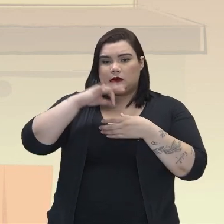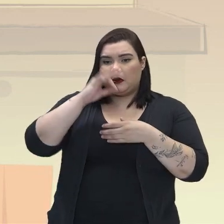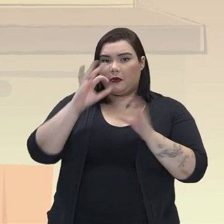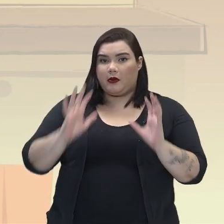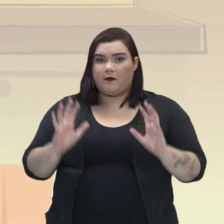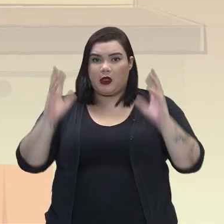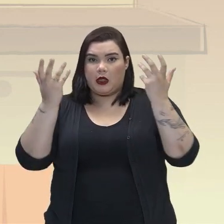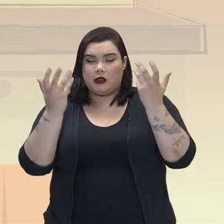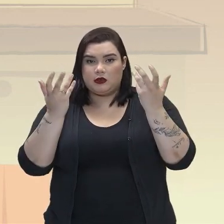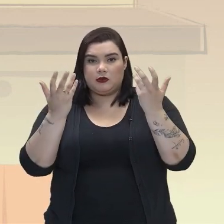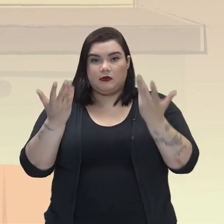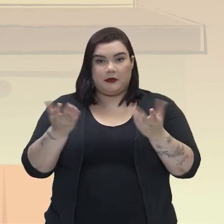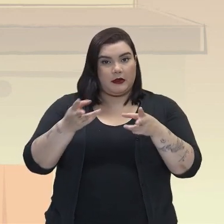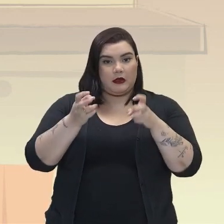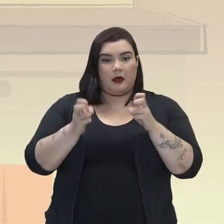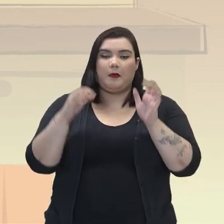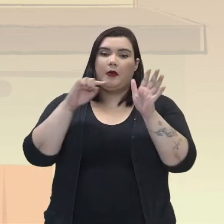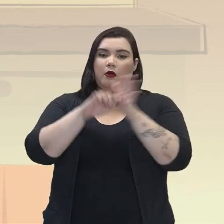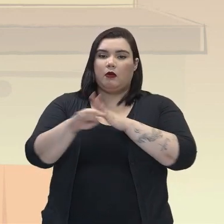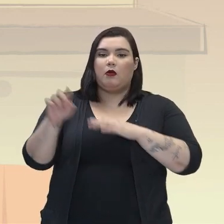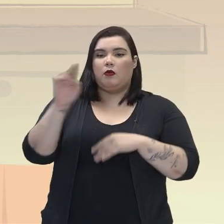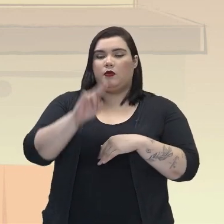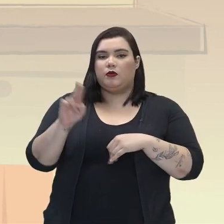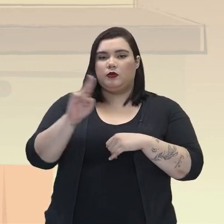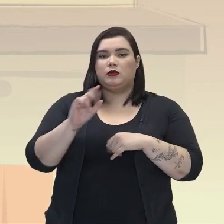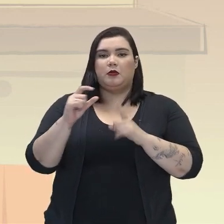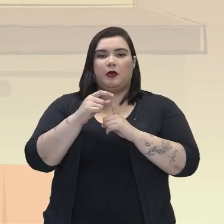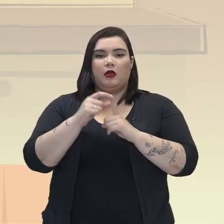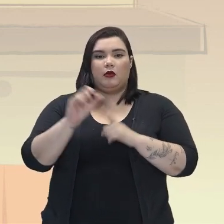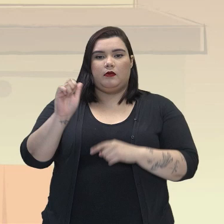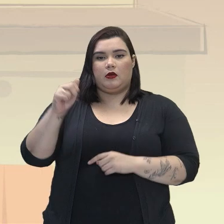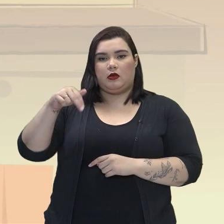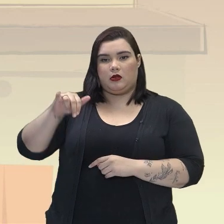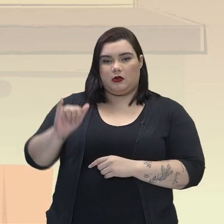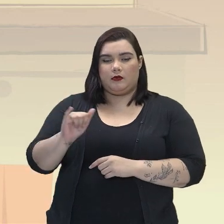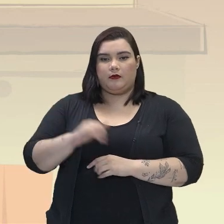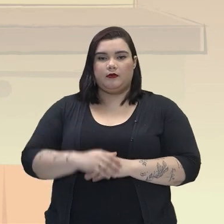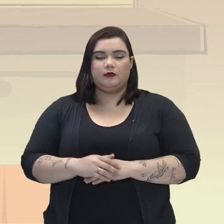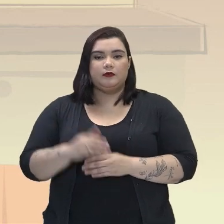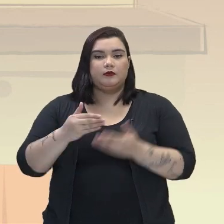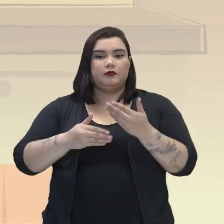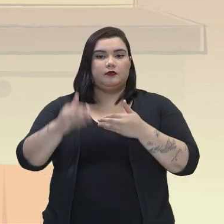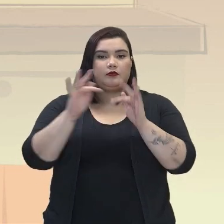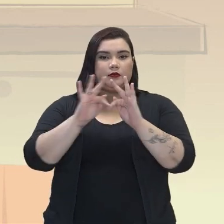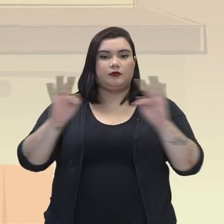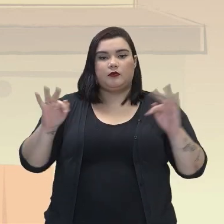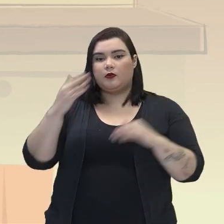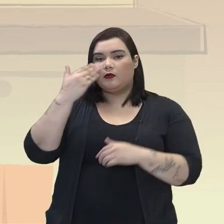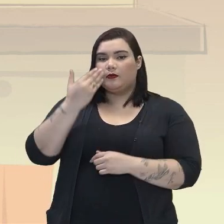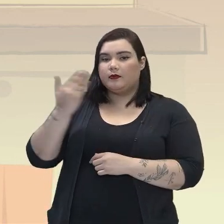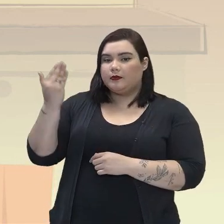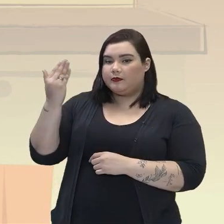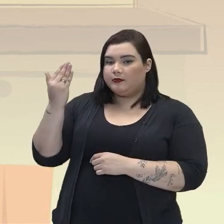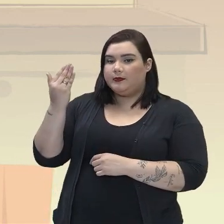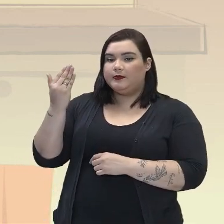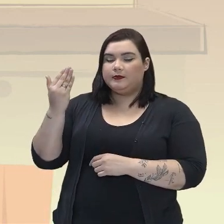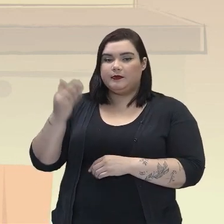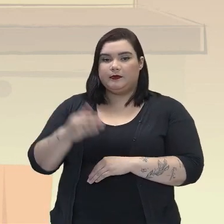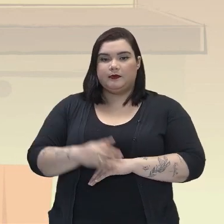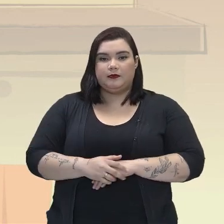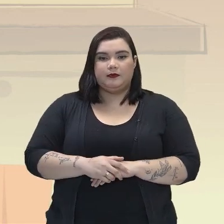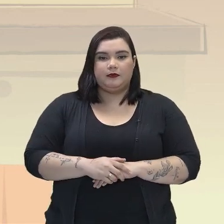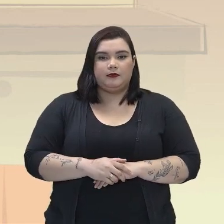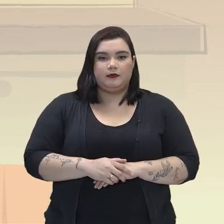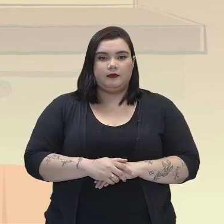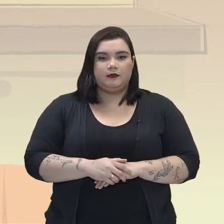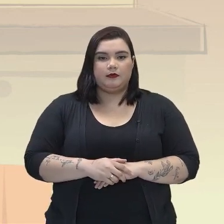uma pergunta e usei o any, ok? A próxima. I think we have some